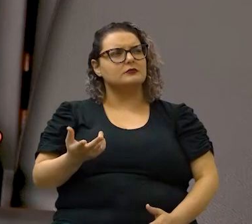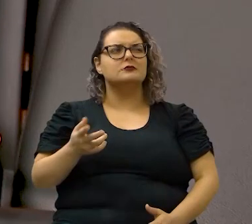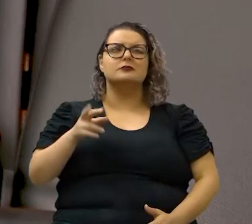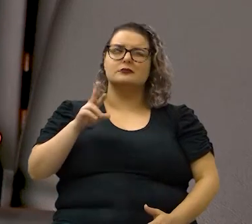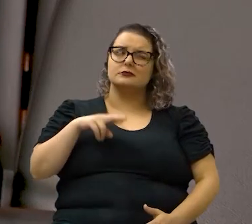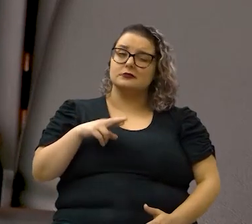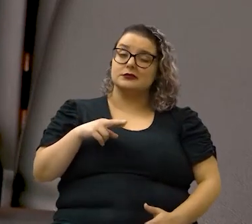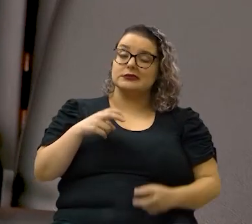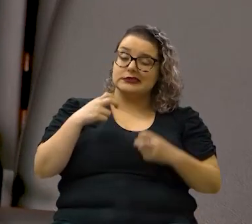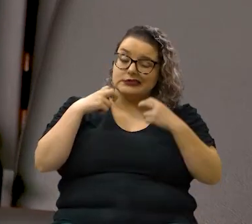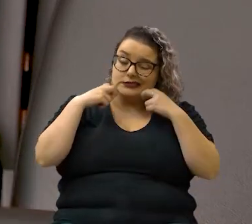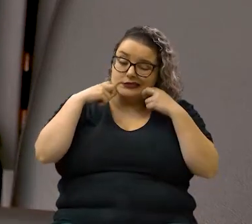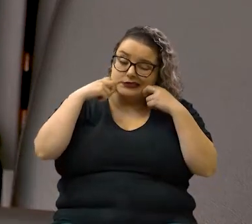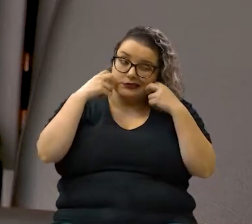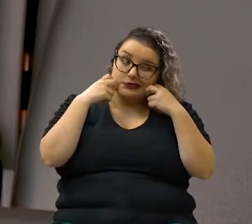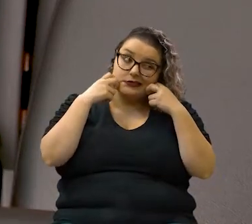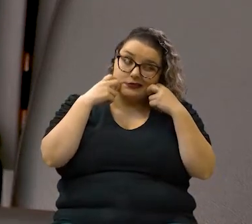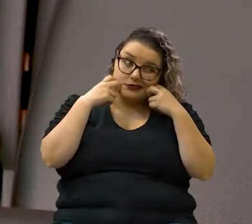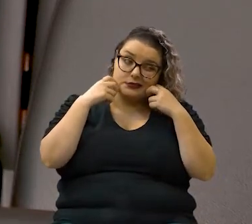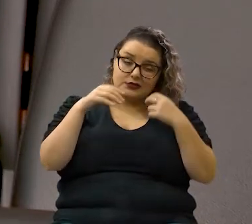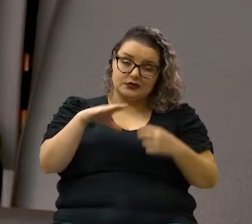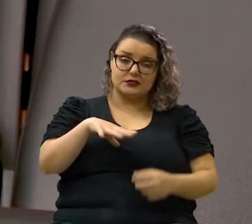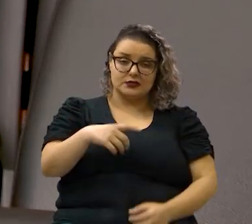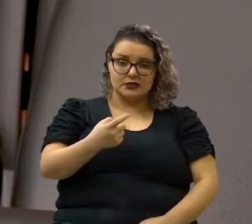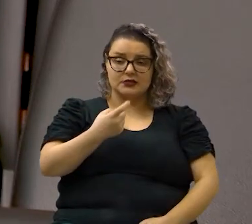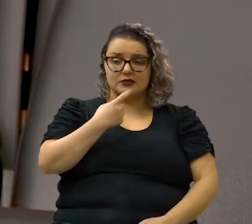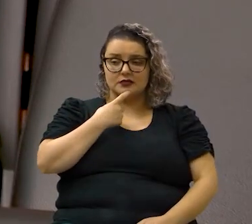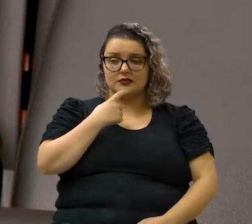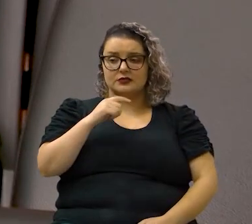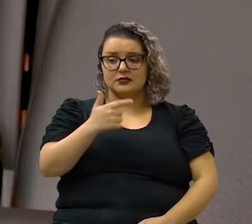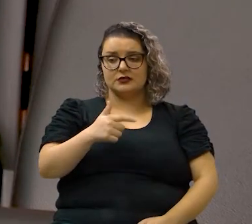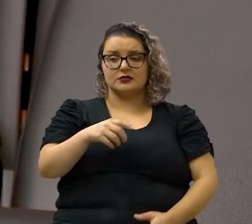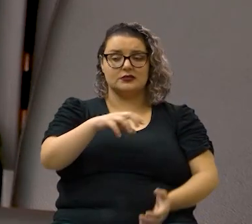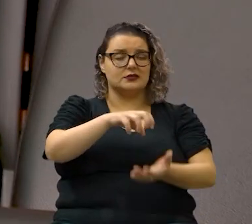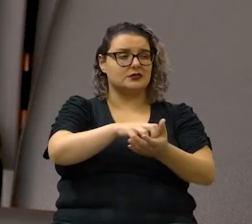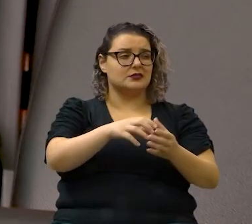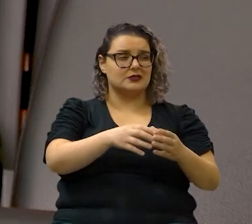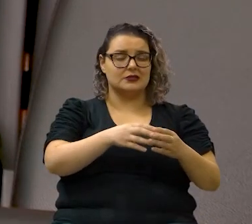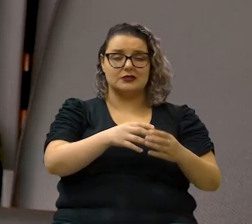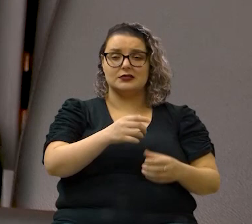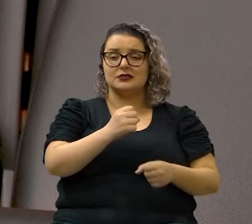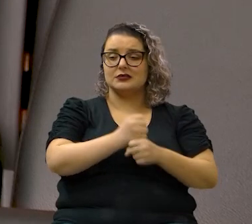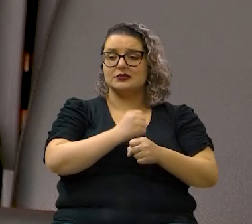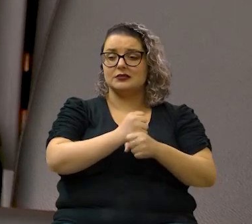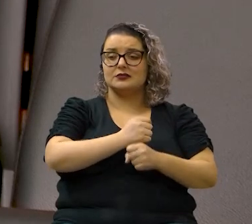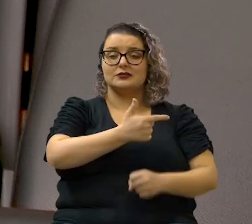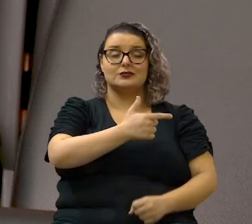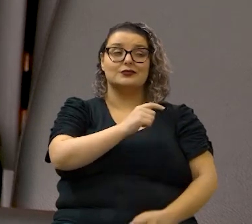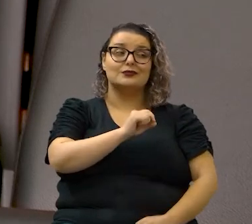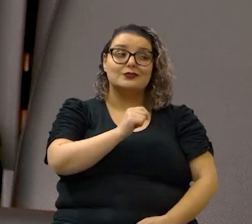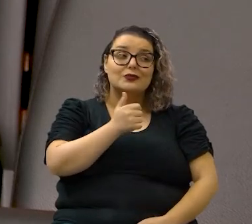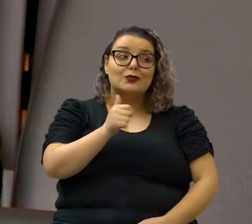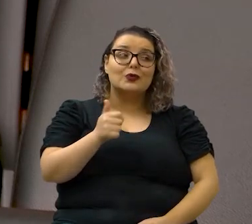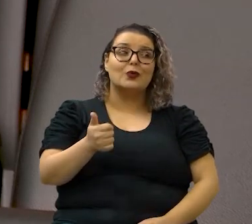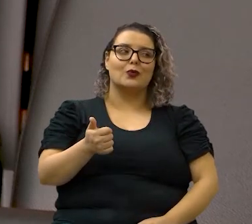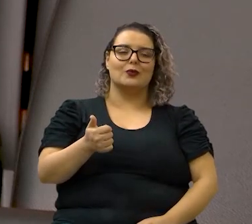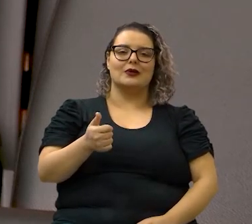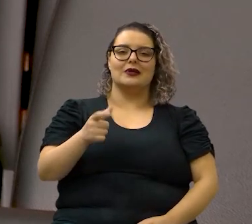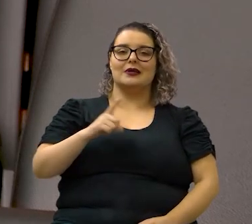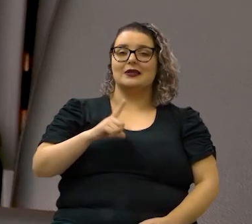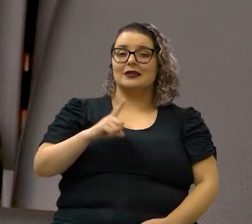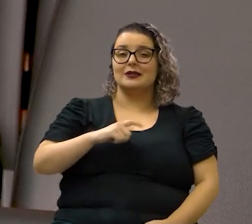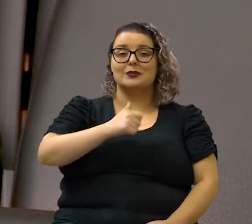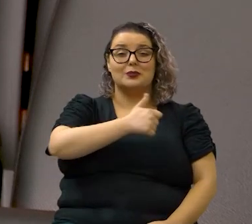motivo um pouco assim, até de vergonha para a cidade de Campinas ter ficado sem o Centro de Convivência desde 2011. Então nós temos